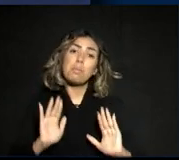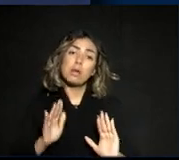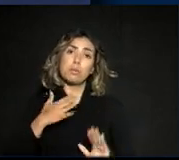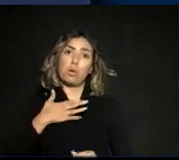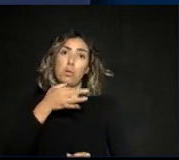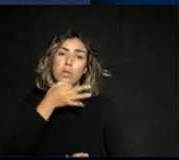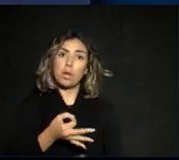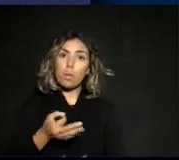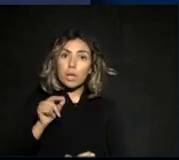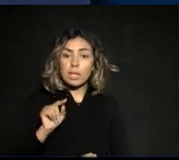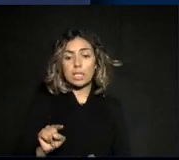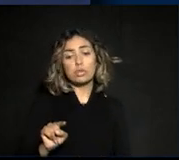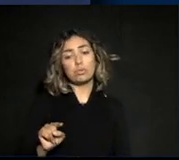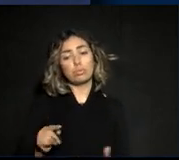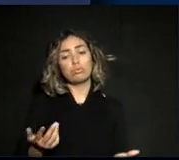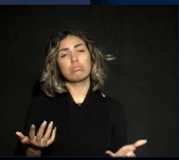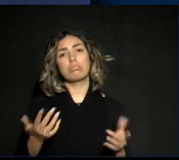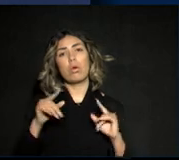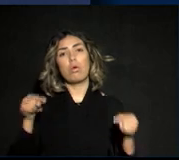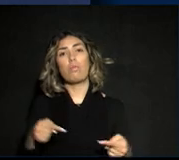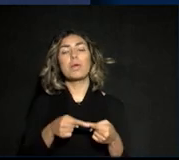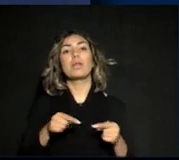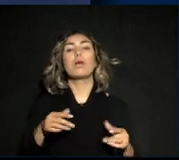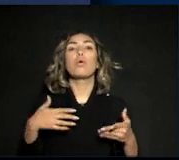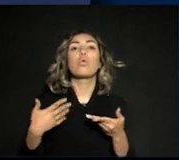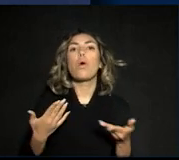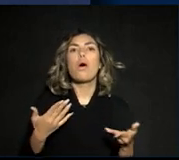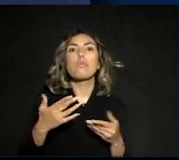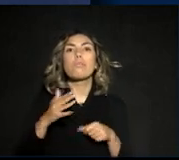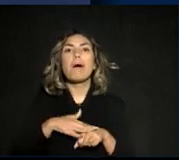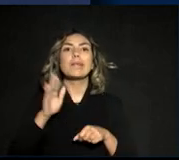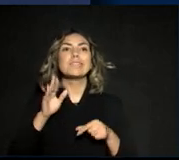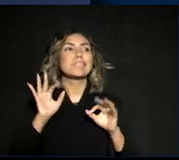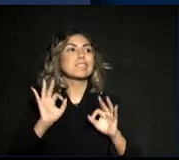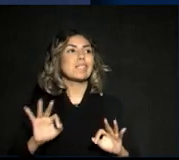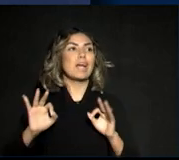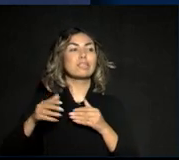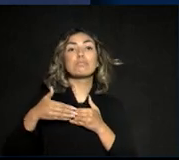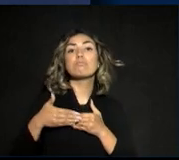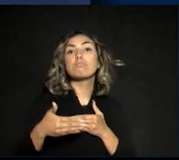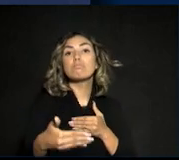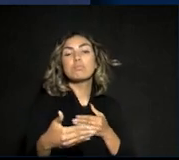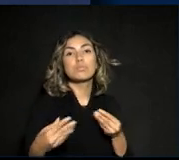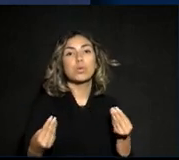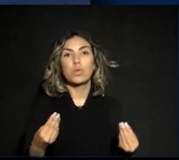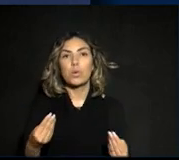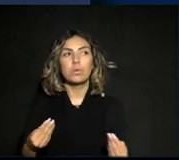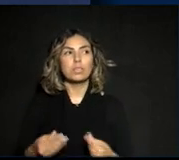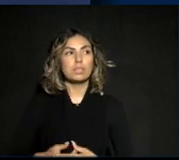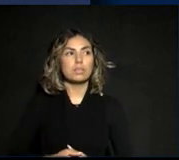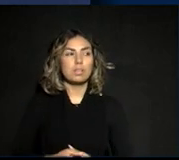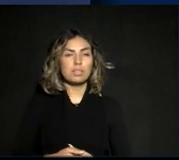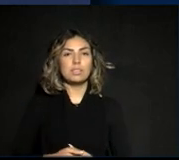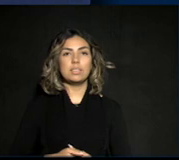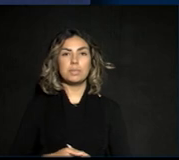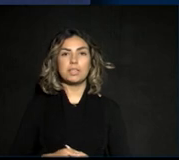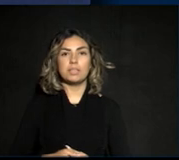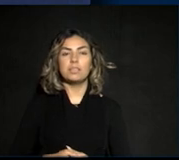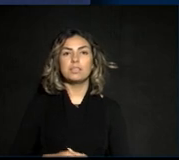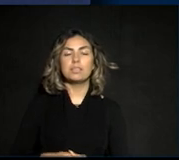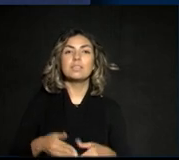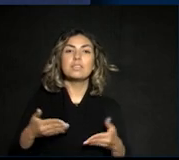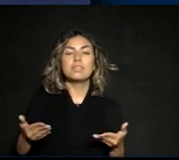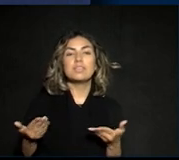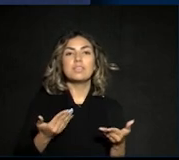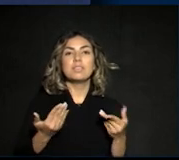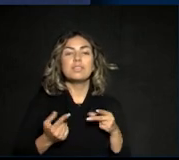escolha revela bastante sobre o que seria o cenário mais provável daqui para frente. Eu acho que a segunda